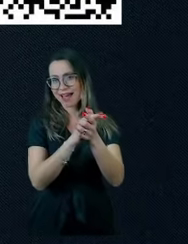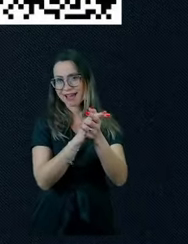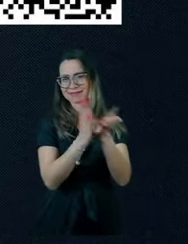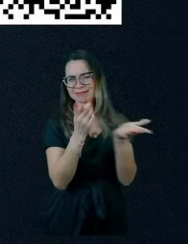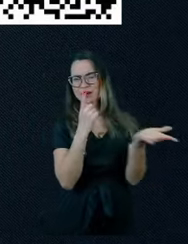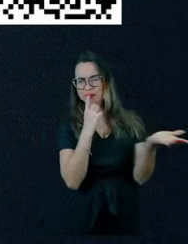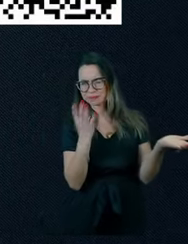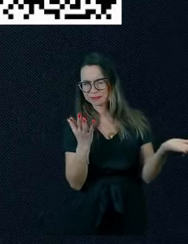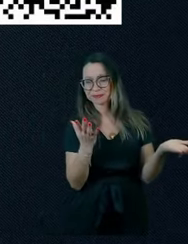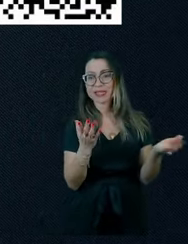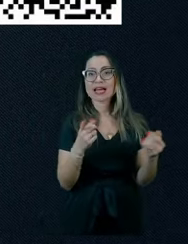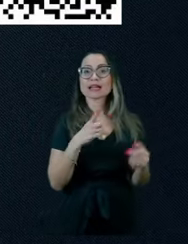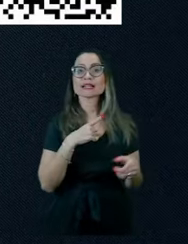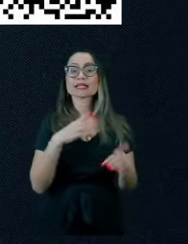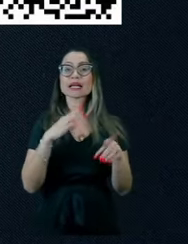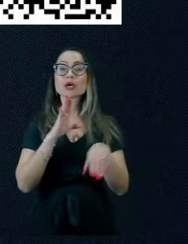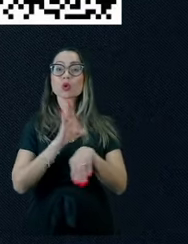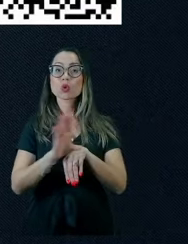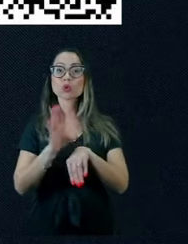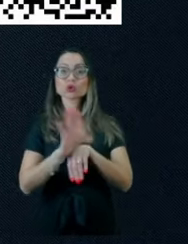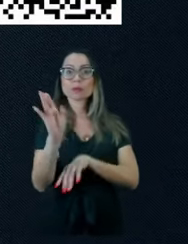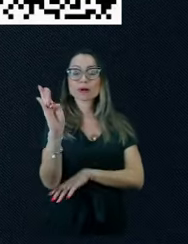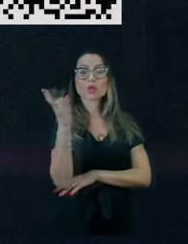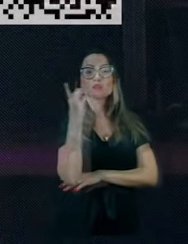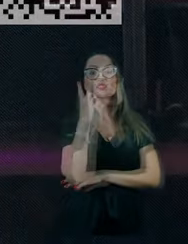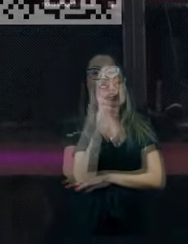Nós temos um curso para noivos dia